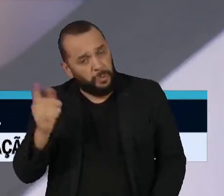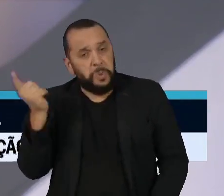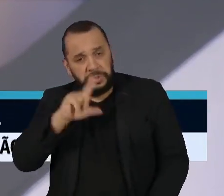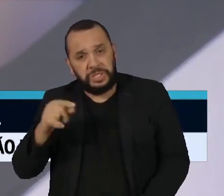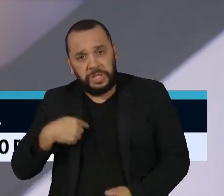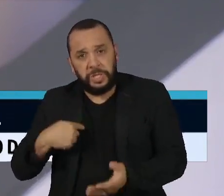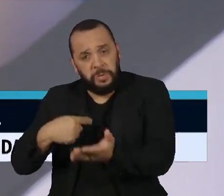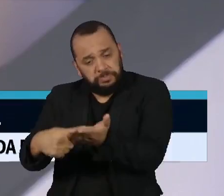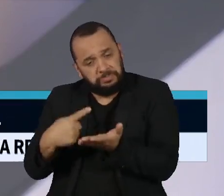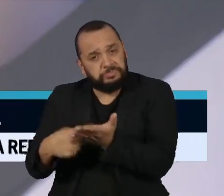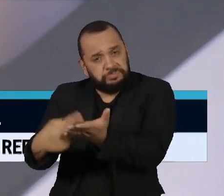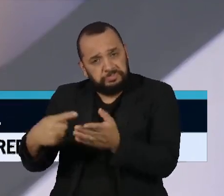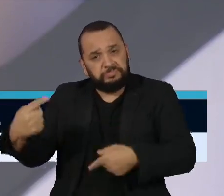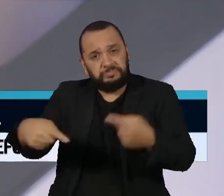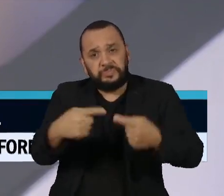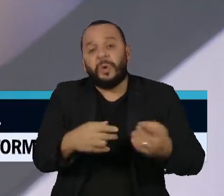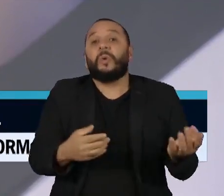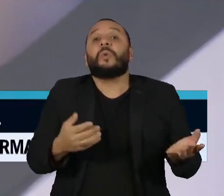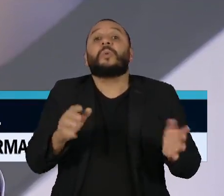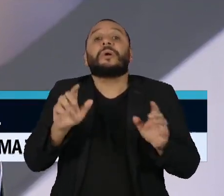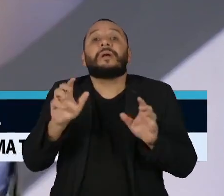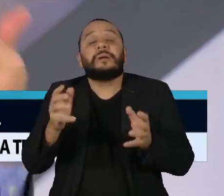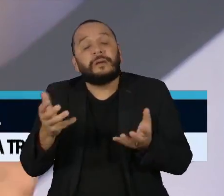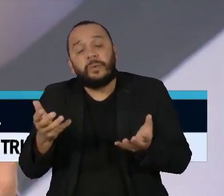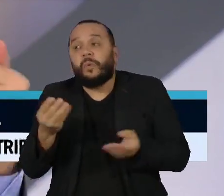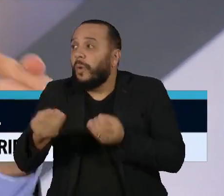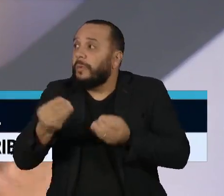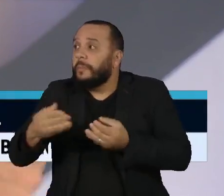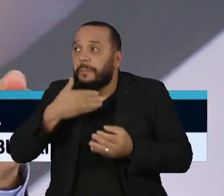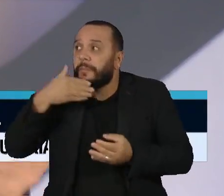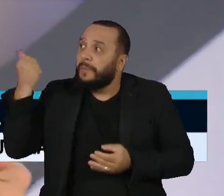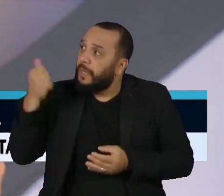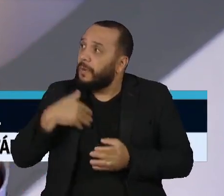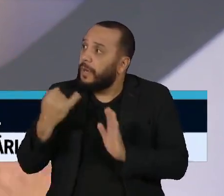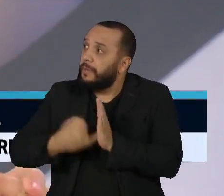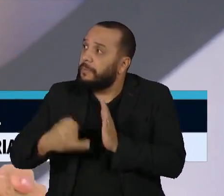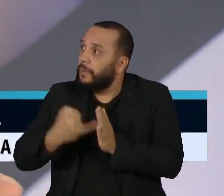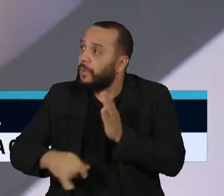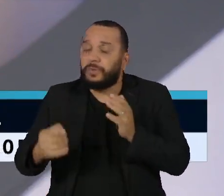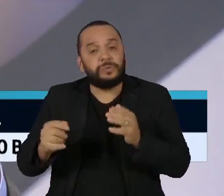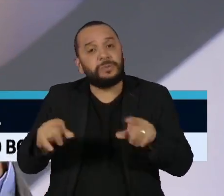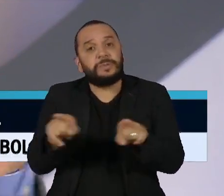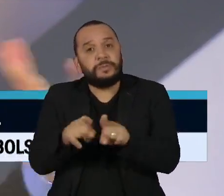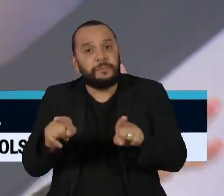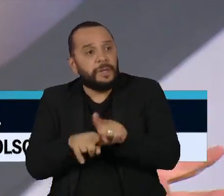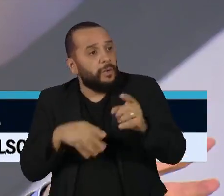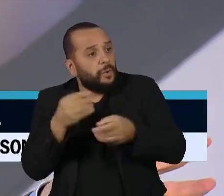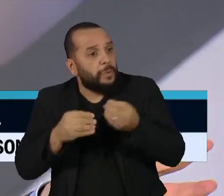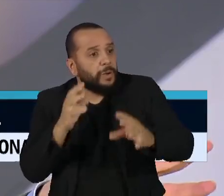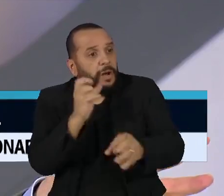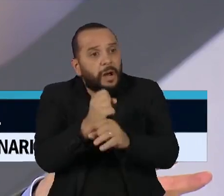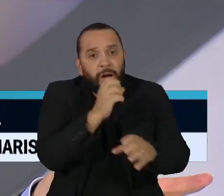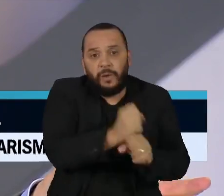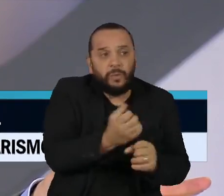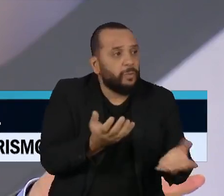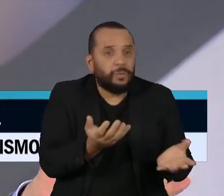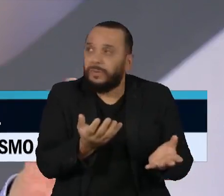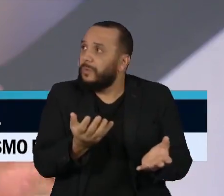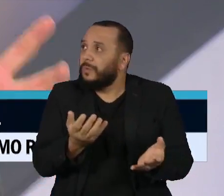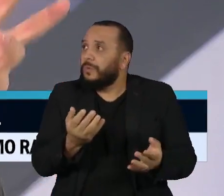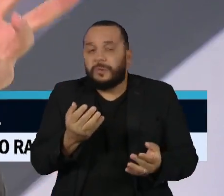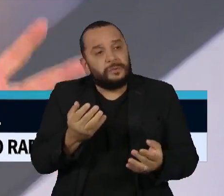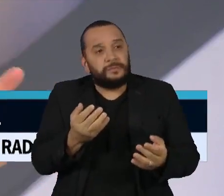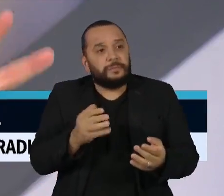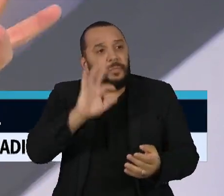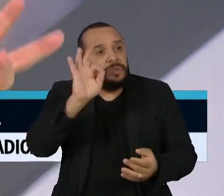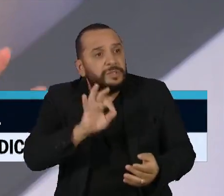precisa tecnicamente para melhorar o sistema tributário? E dois, que tipo de equação política é viável nessa loucura de país que a gente vive?